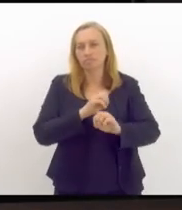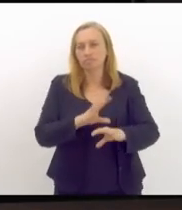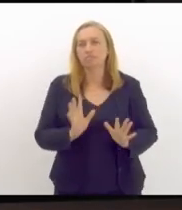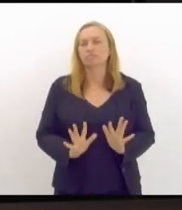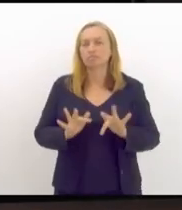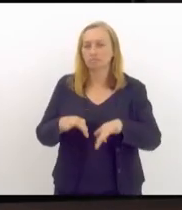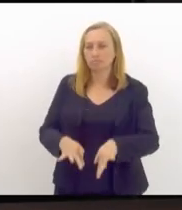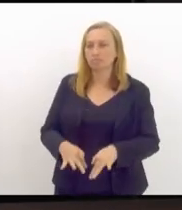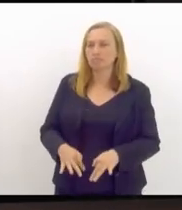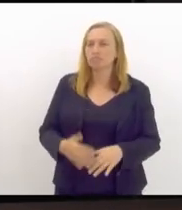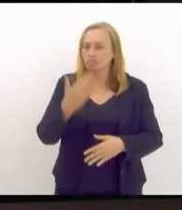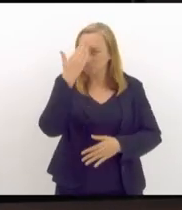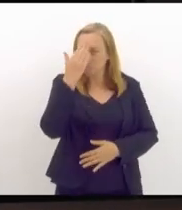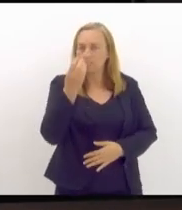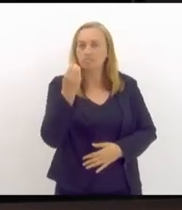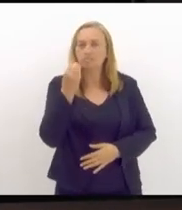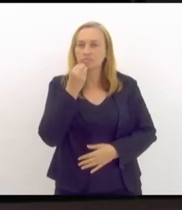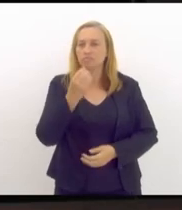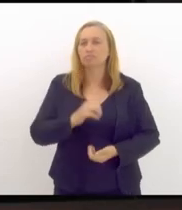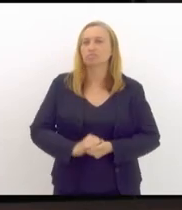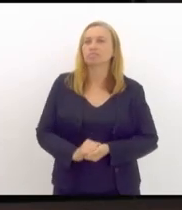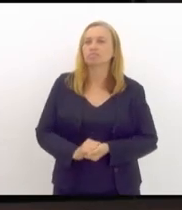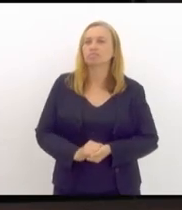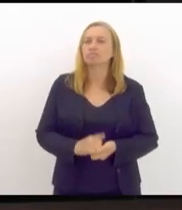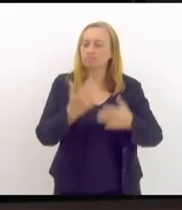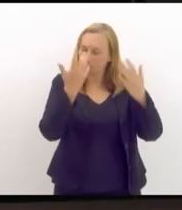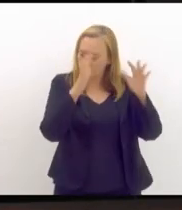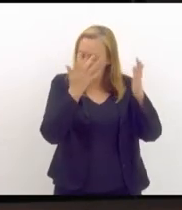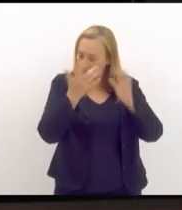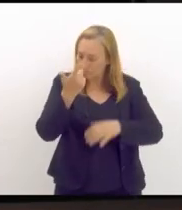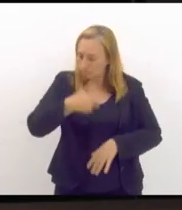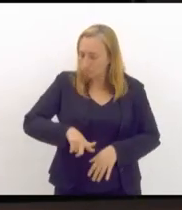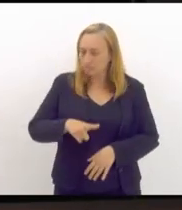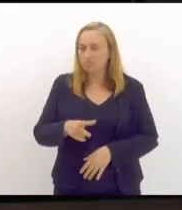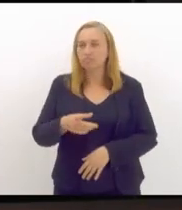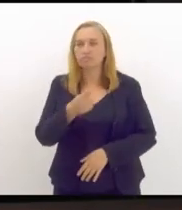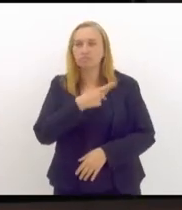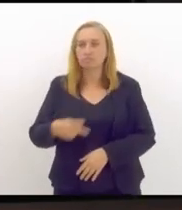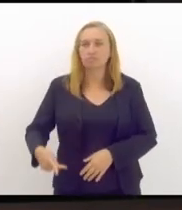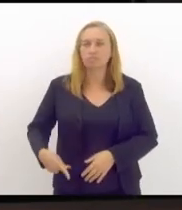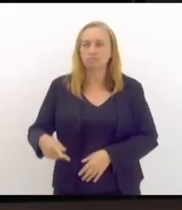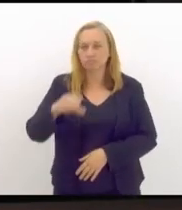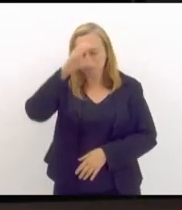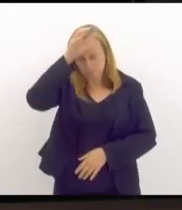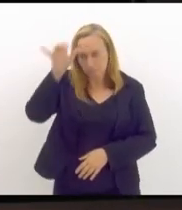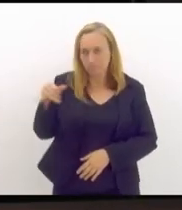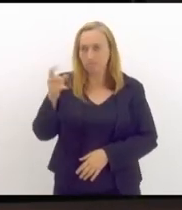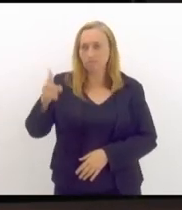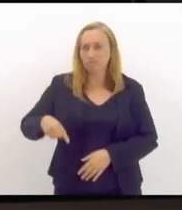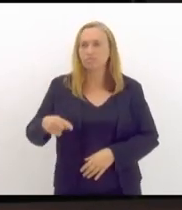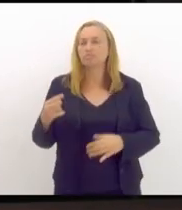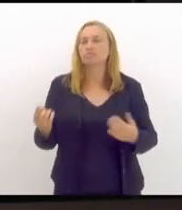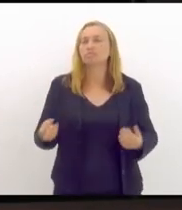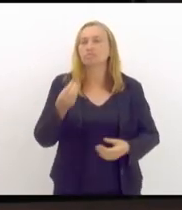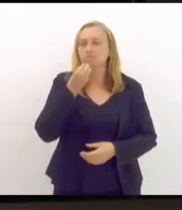terminar agradecer a oportunidade saudando mais uma vez a nossa presidenta tia Ju pela oportunidade aqui dessa fala